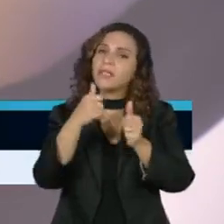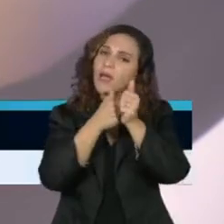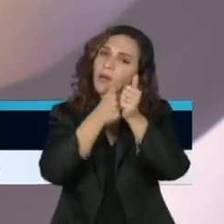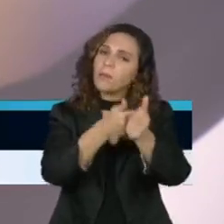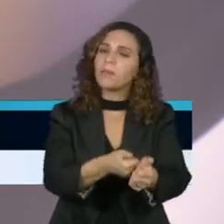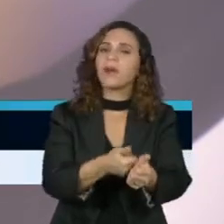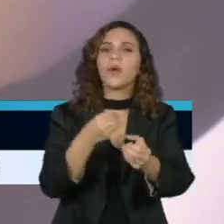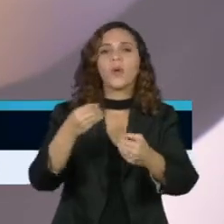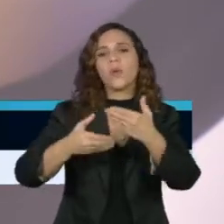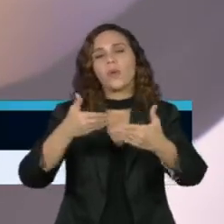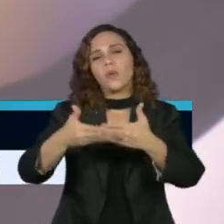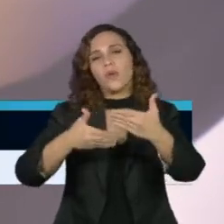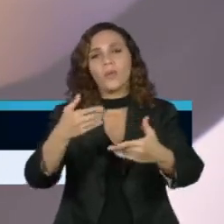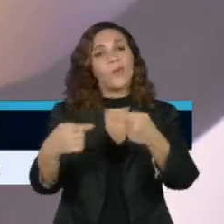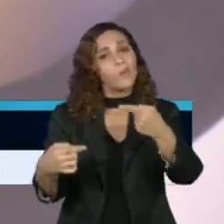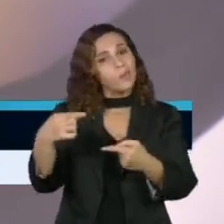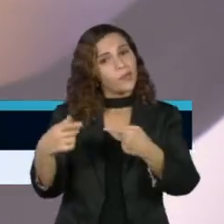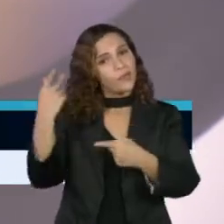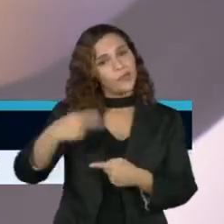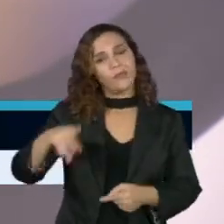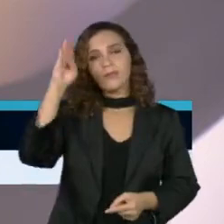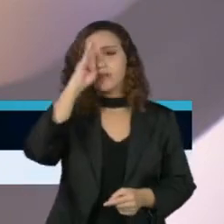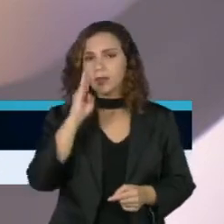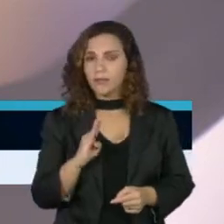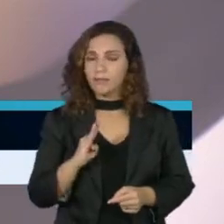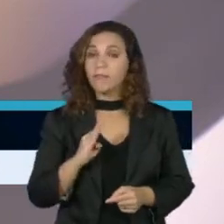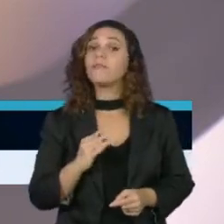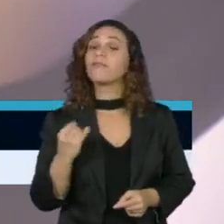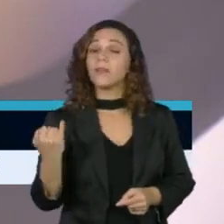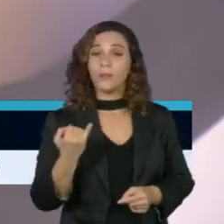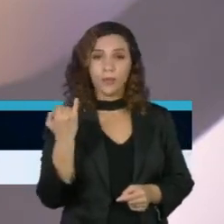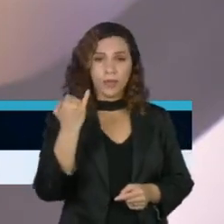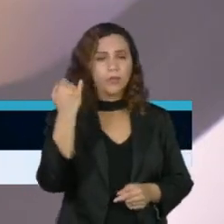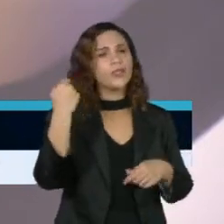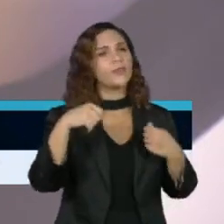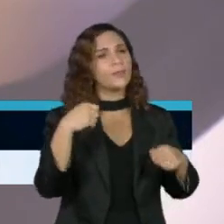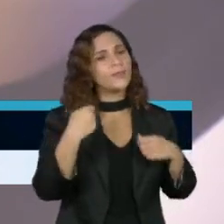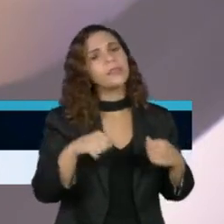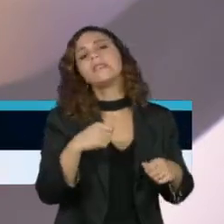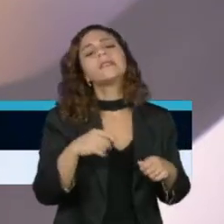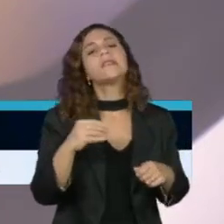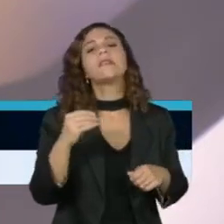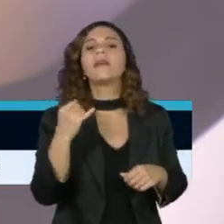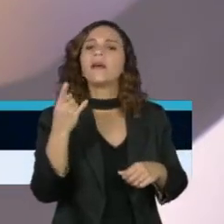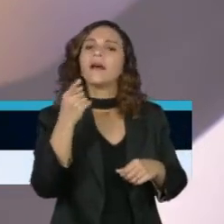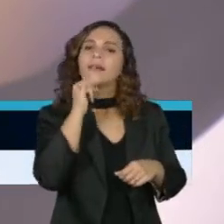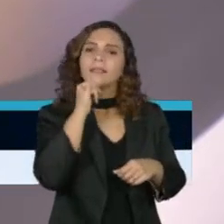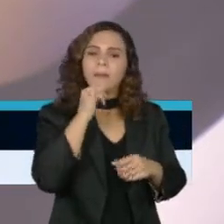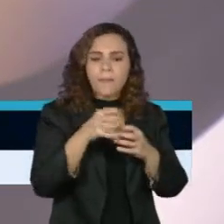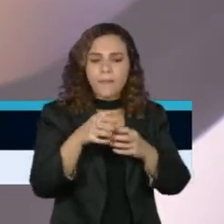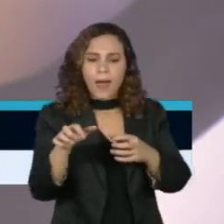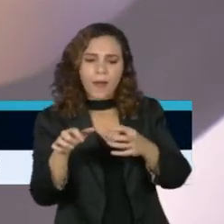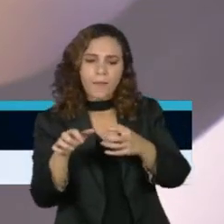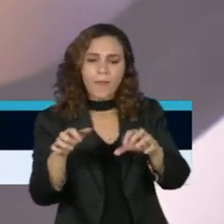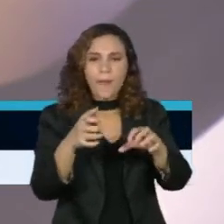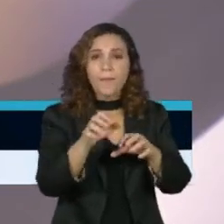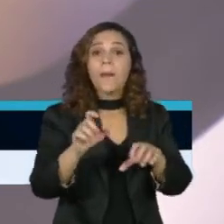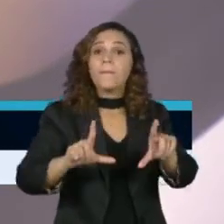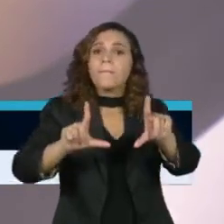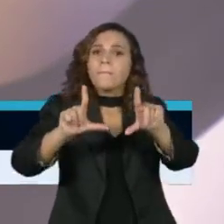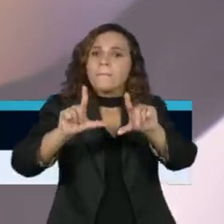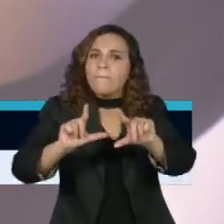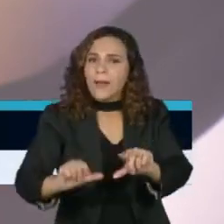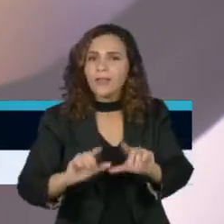sobre o sistema partidário brasileiro. Seria importante a gente ter uma fragmentação menor, né, ter menos